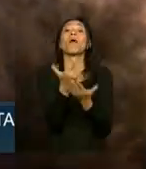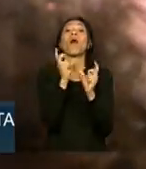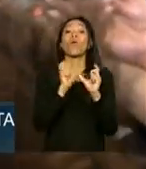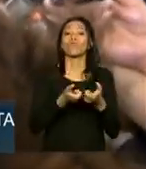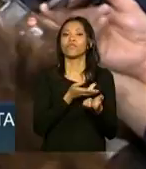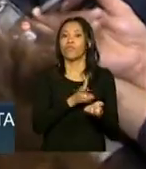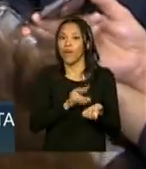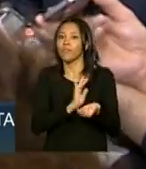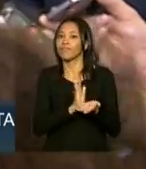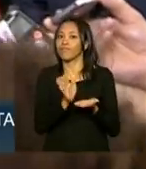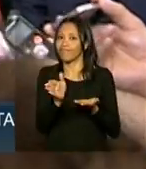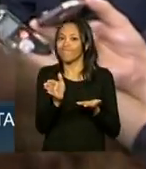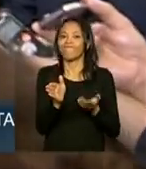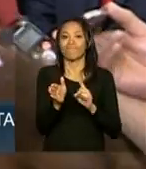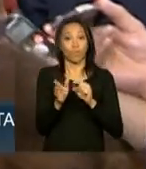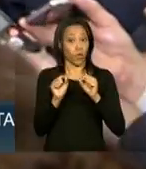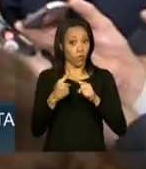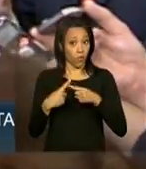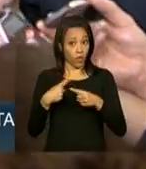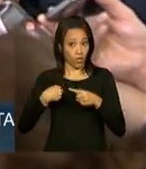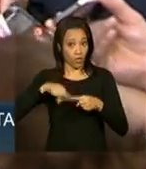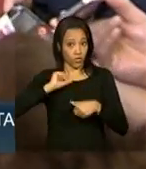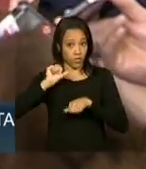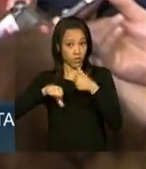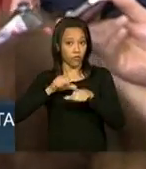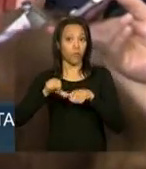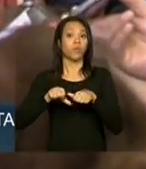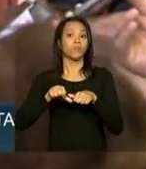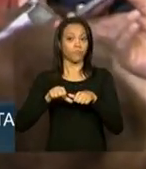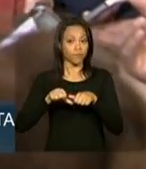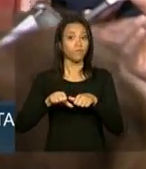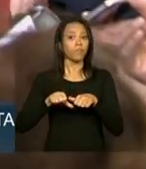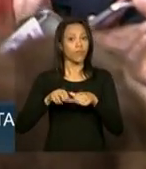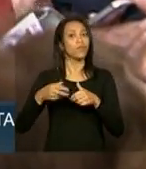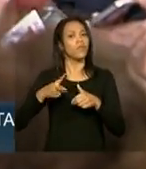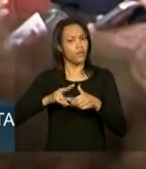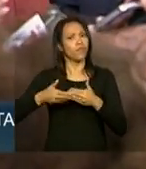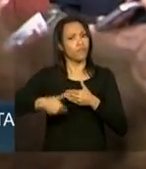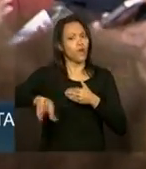conseguimos, porque nós transformamos e